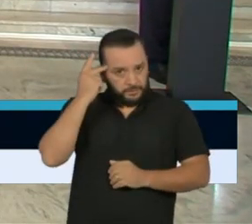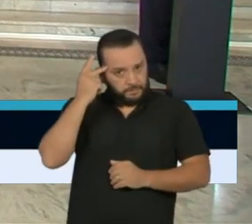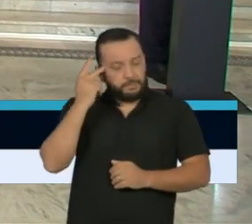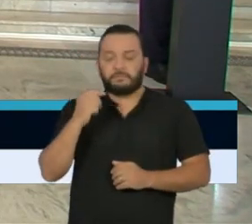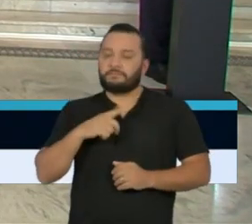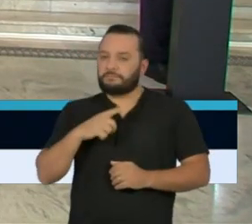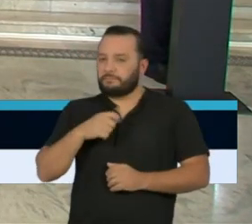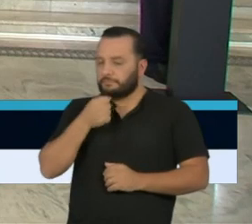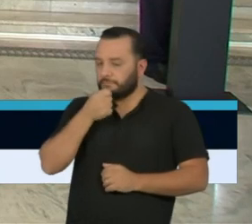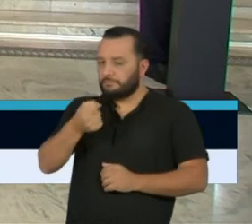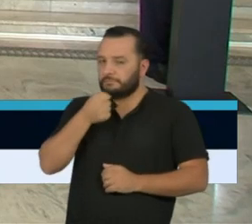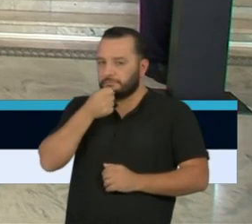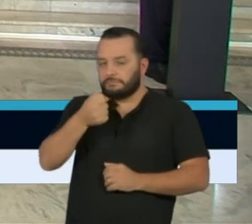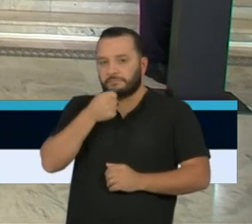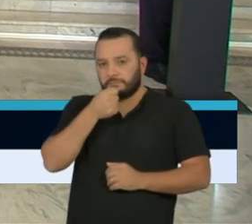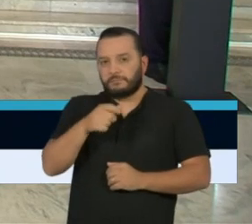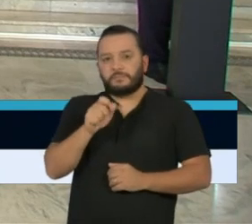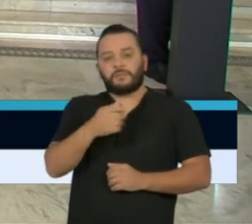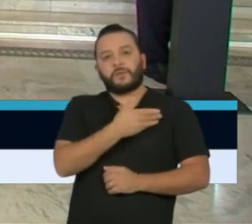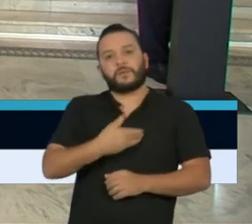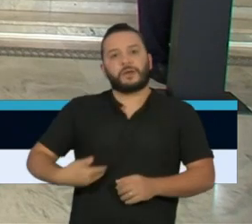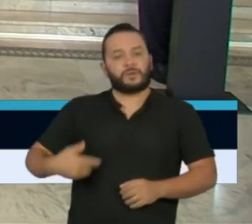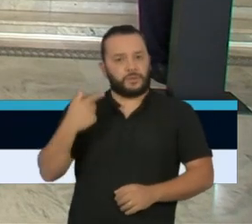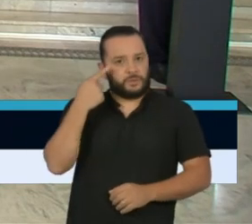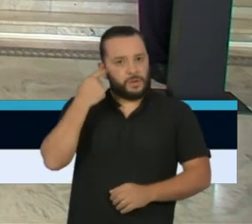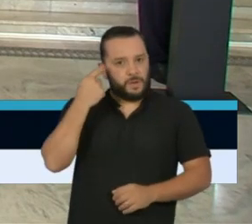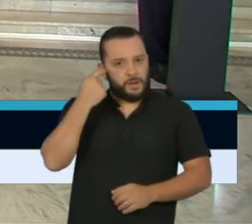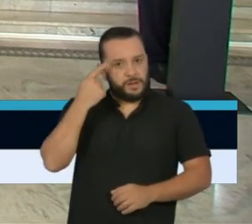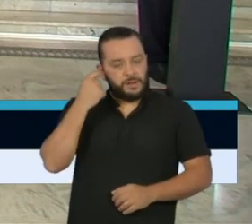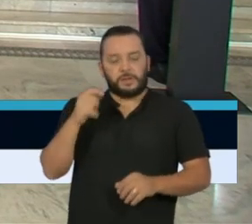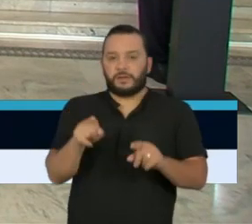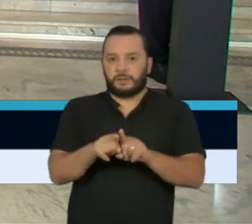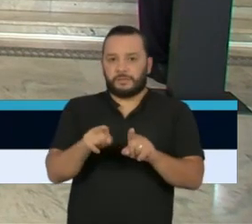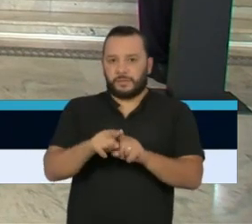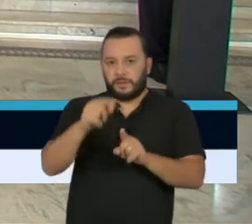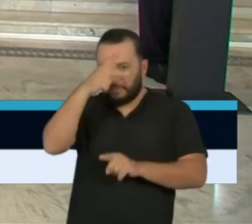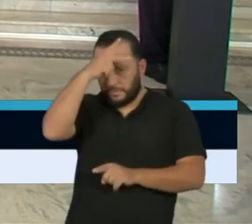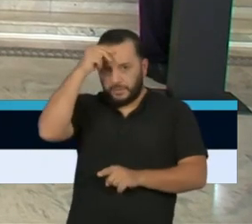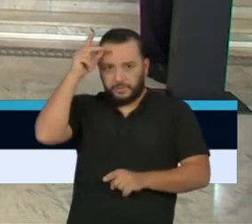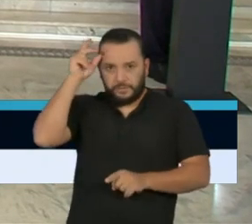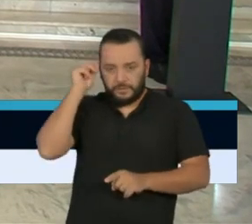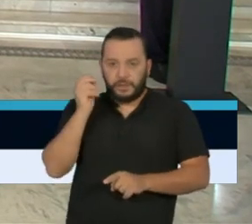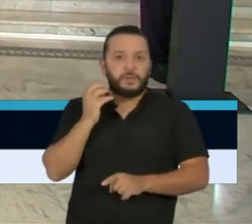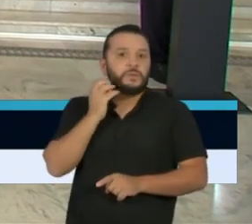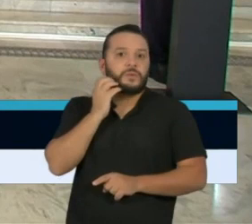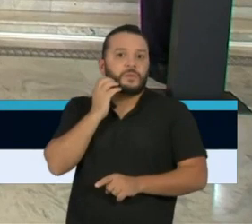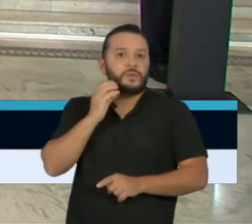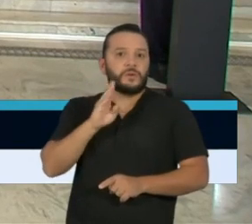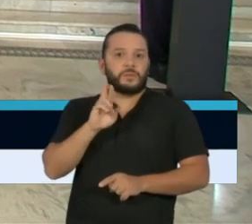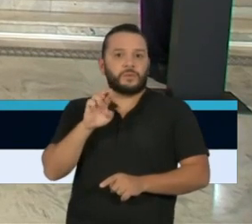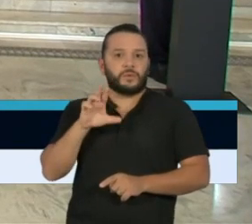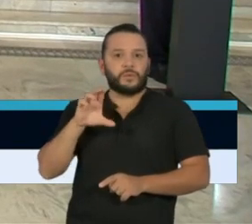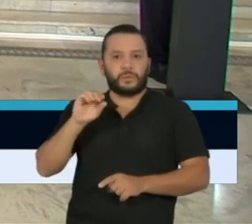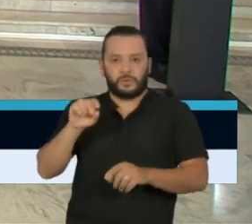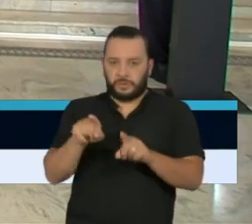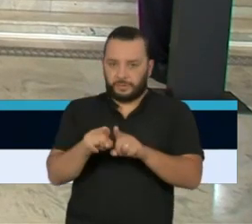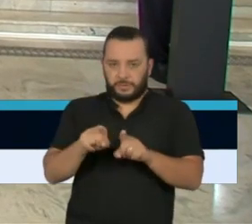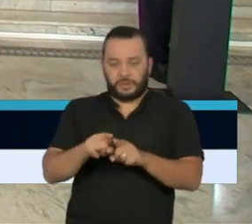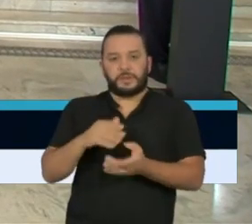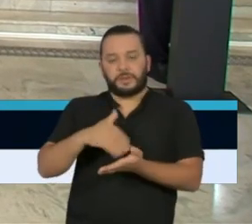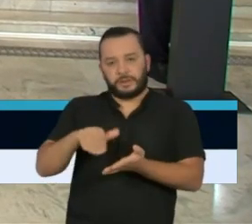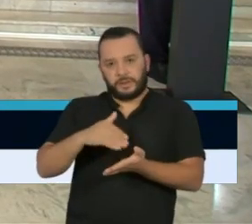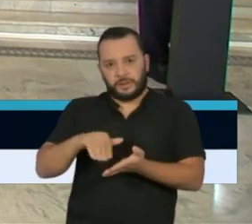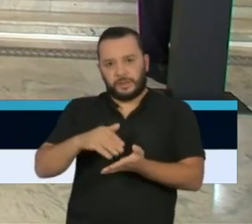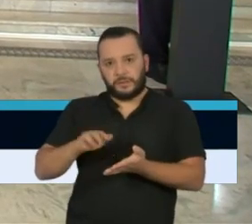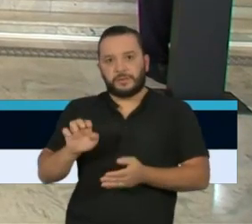uma entrevista coletiva do governador João Dória, do prefeito Bruno Covas e também dos secretários de Estado